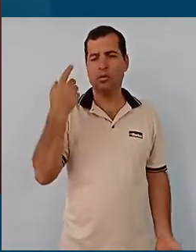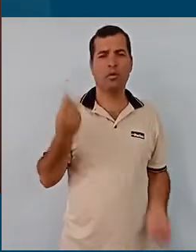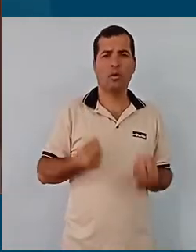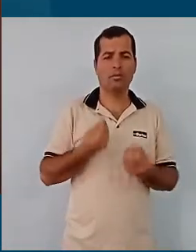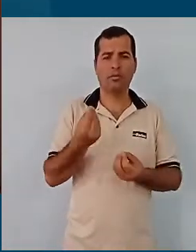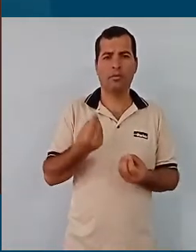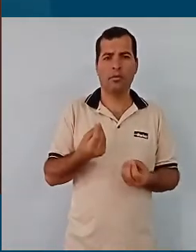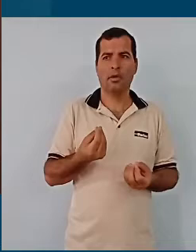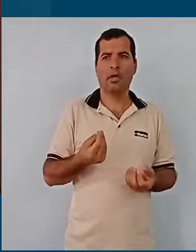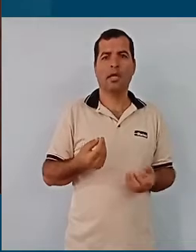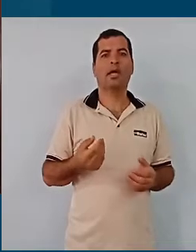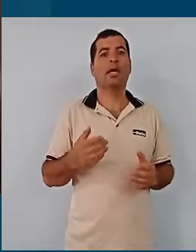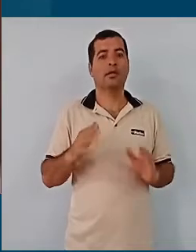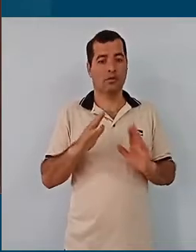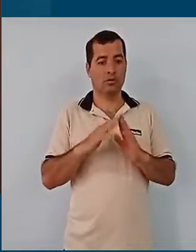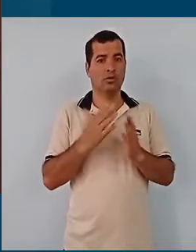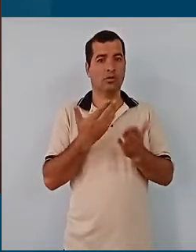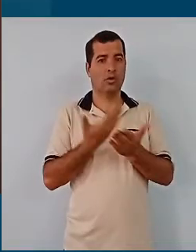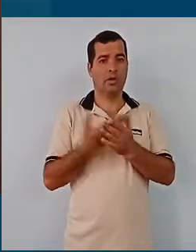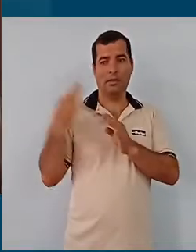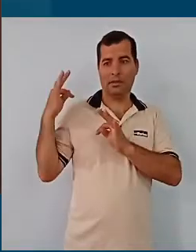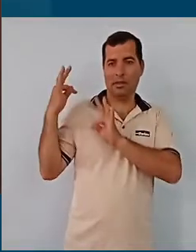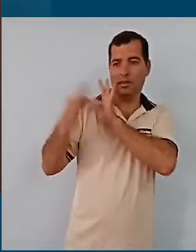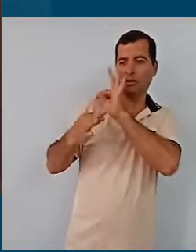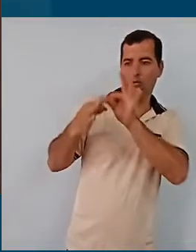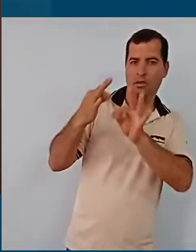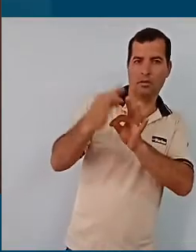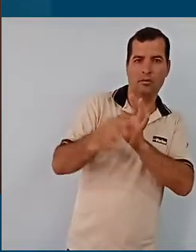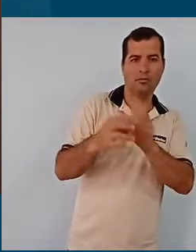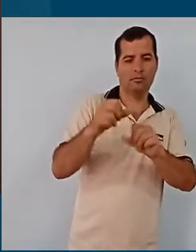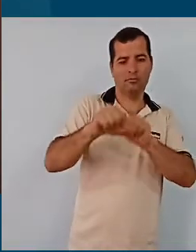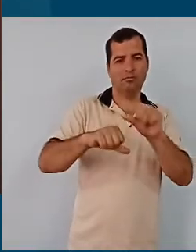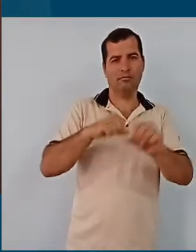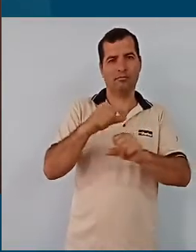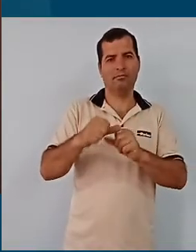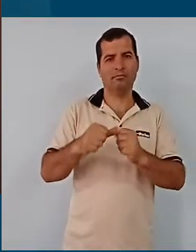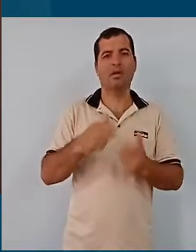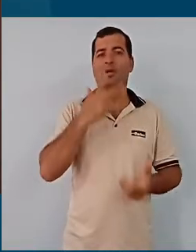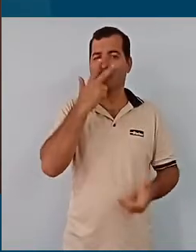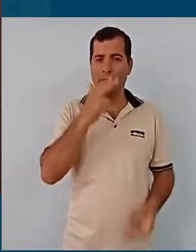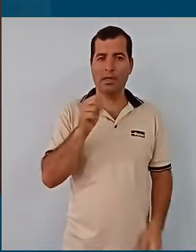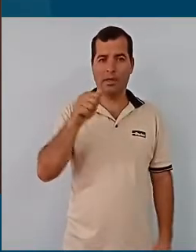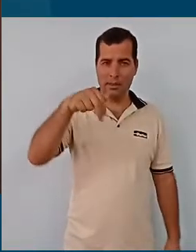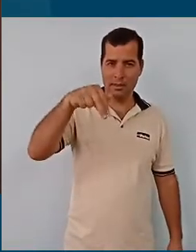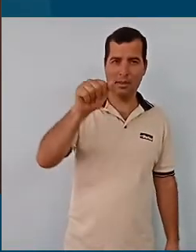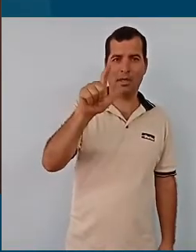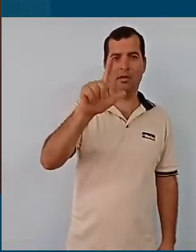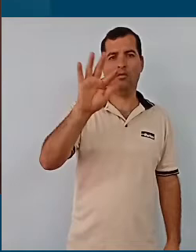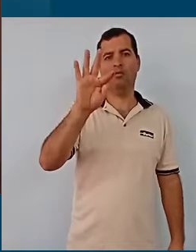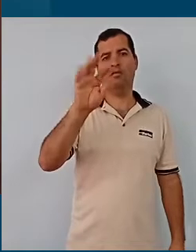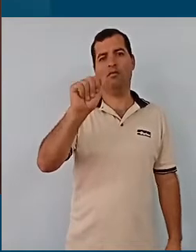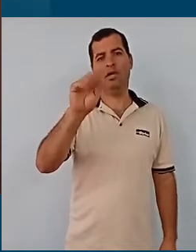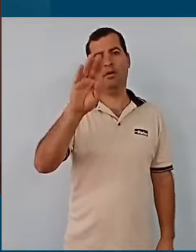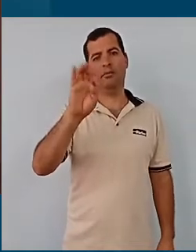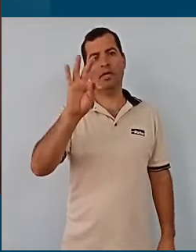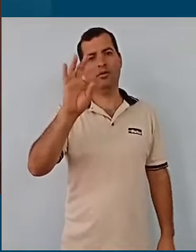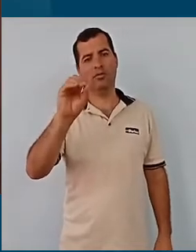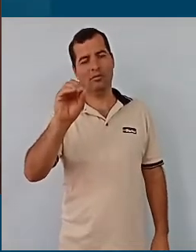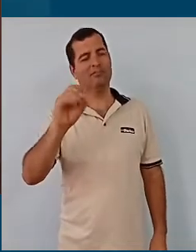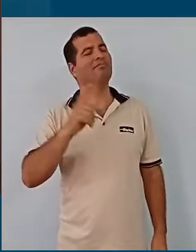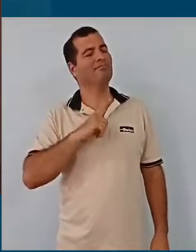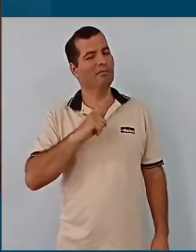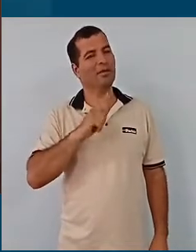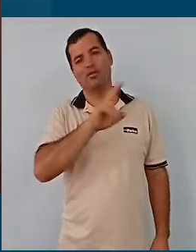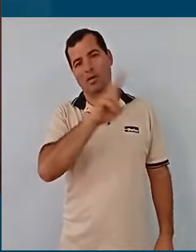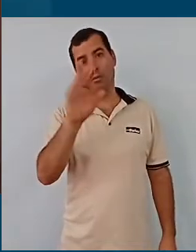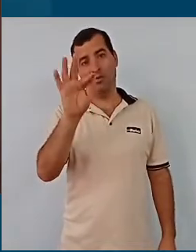essa escola tradicional, que tem criado analfabetos funcionais, colocar essa escola de ponta